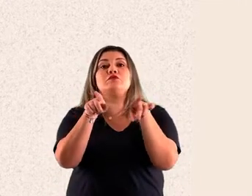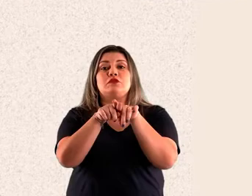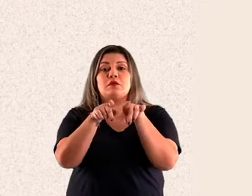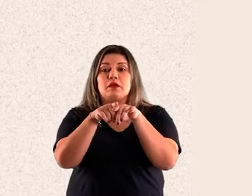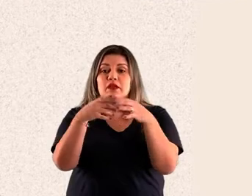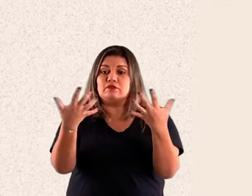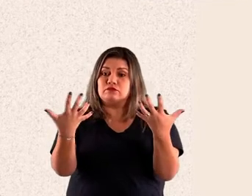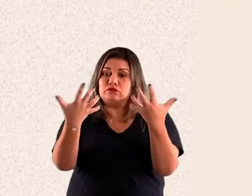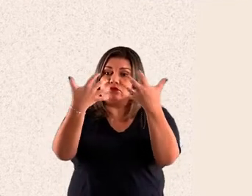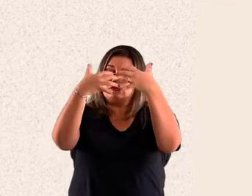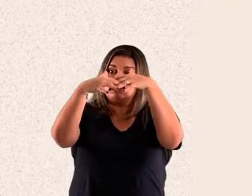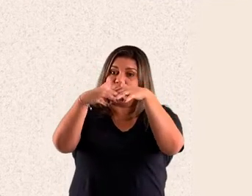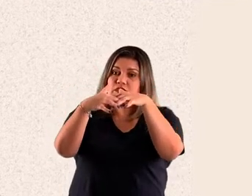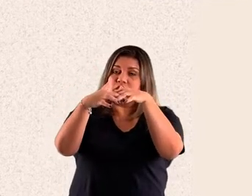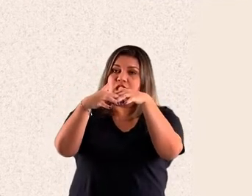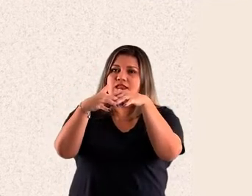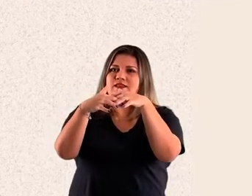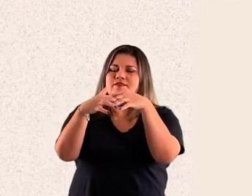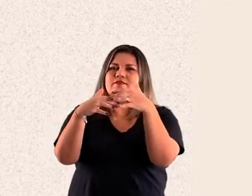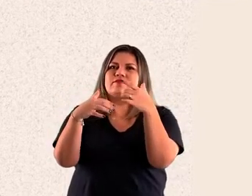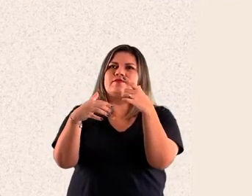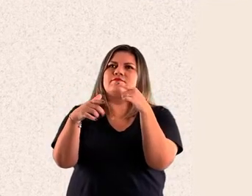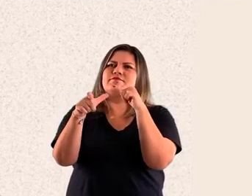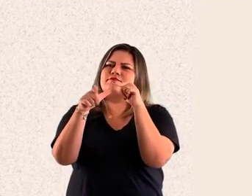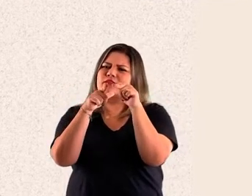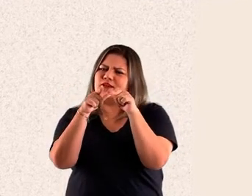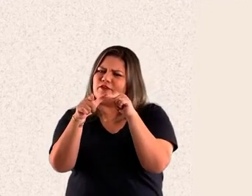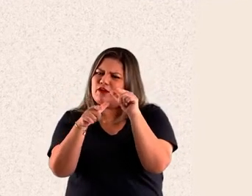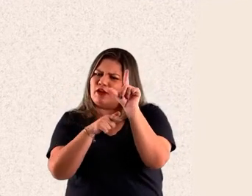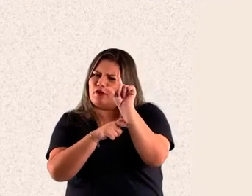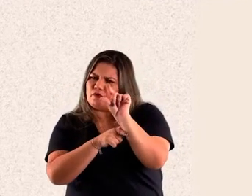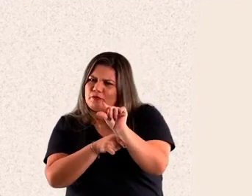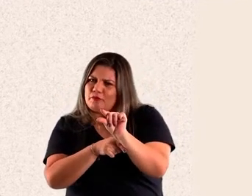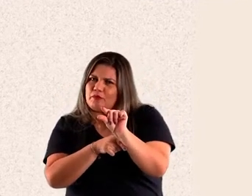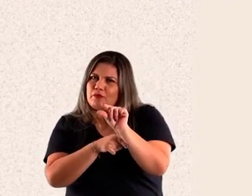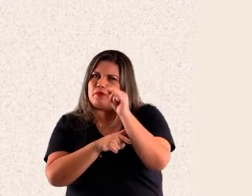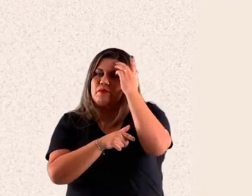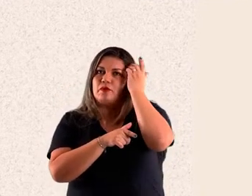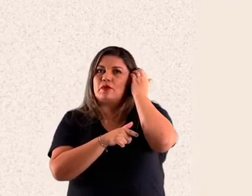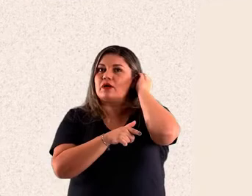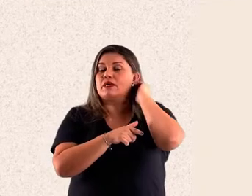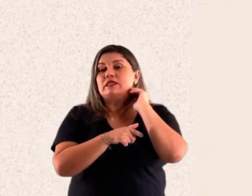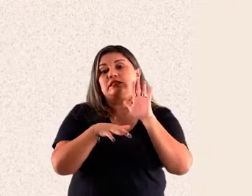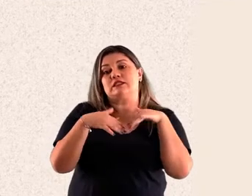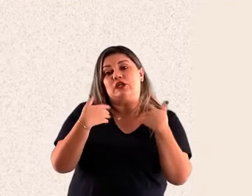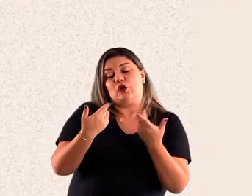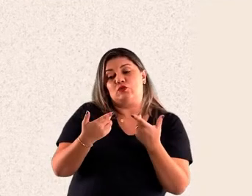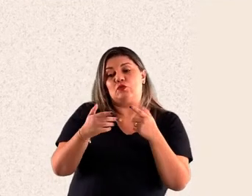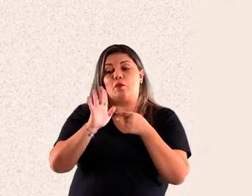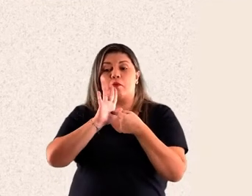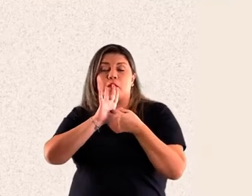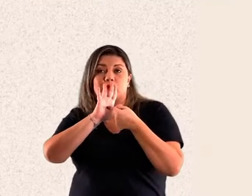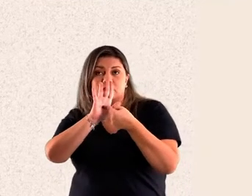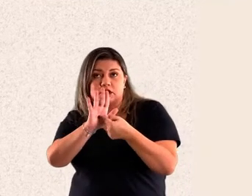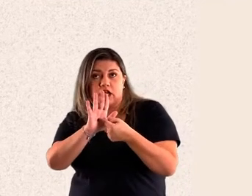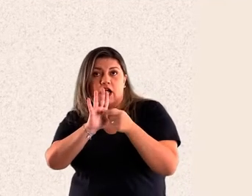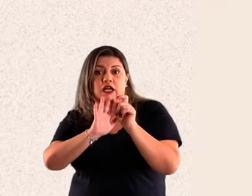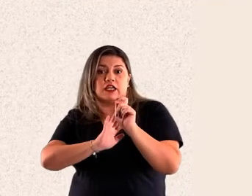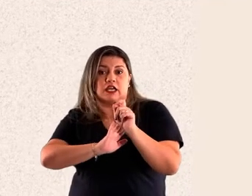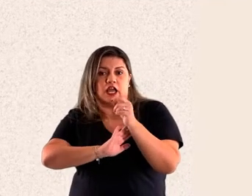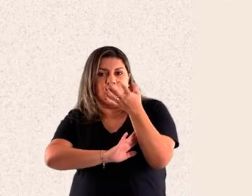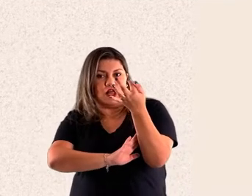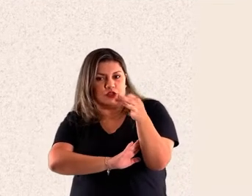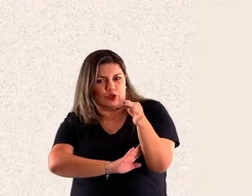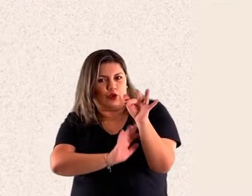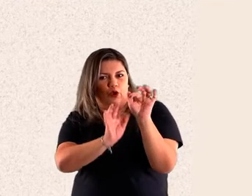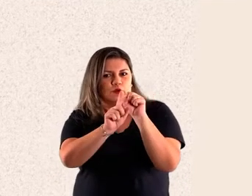rede estava - ativa bom então só para ilustrar né Essa questão da dor